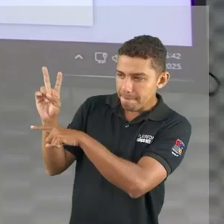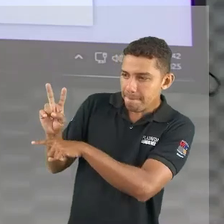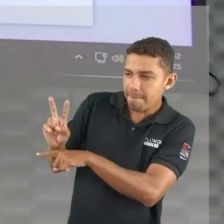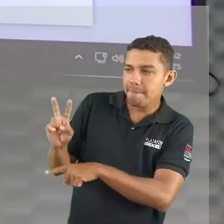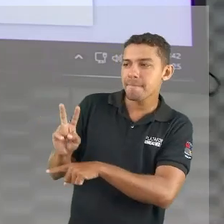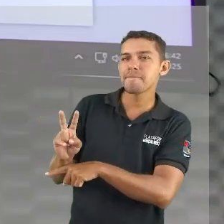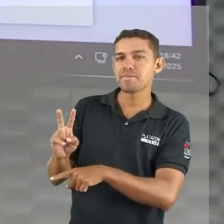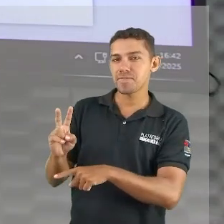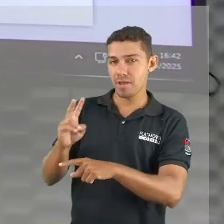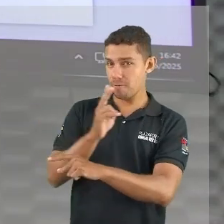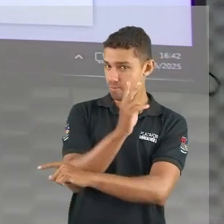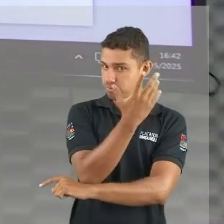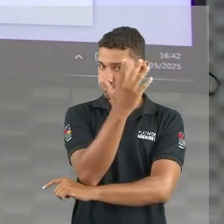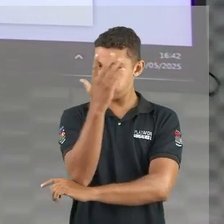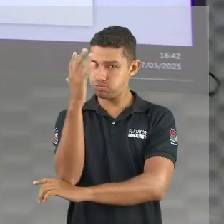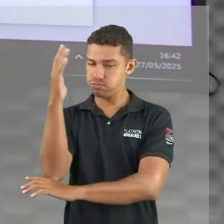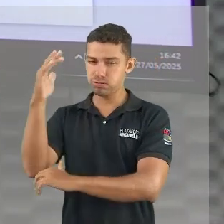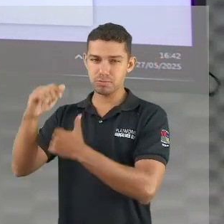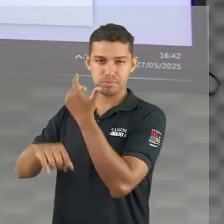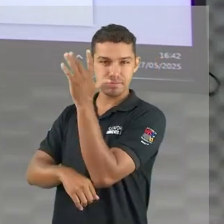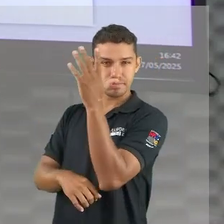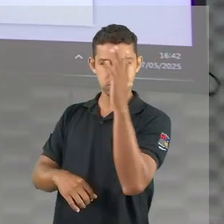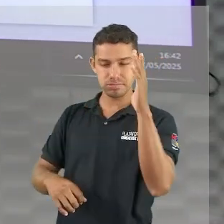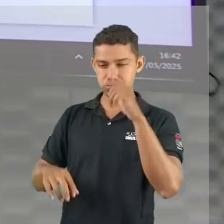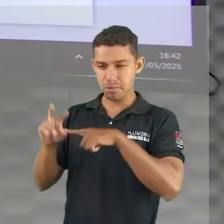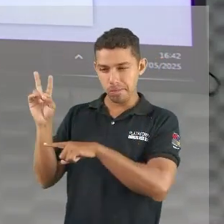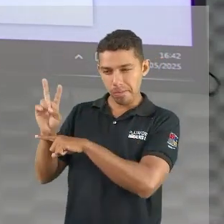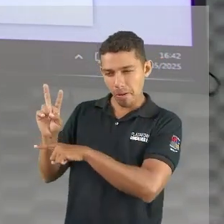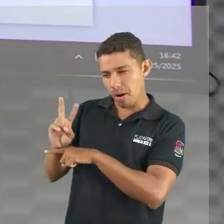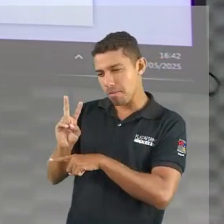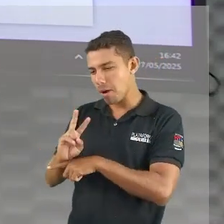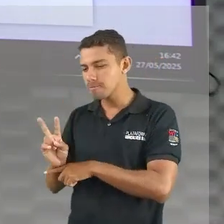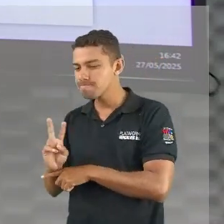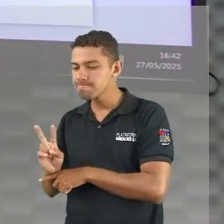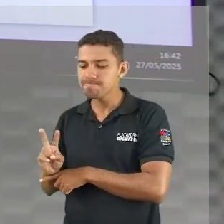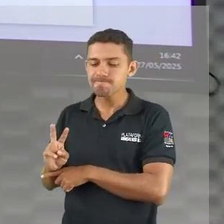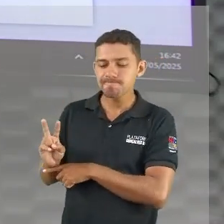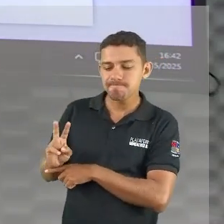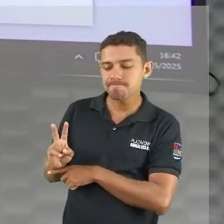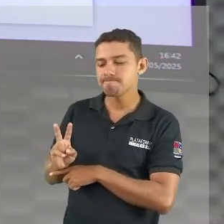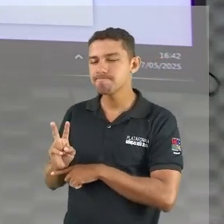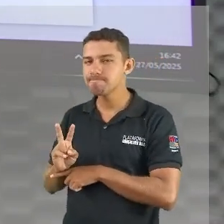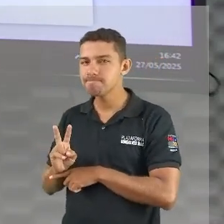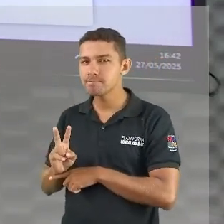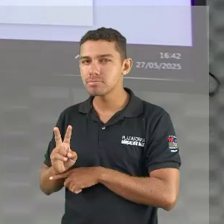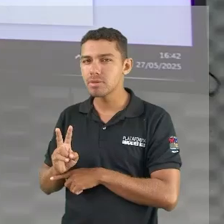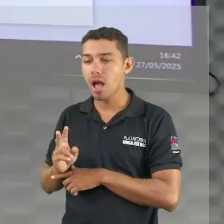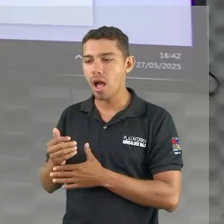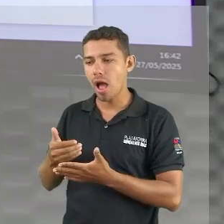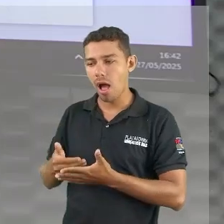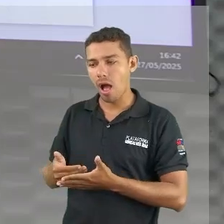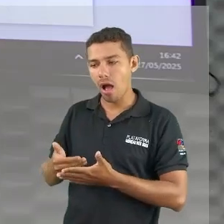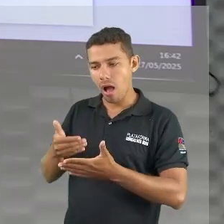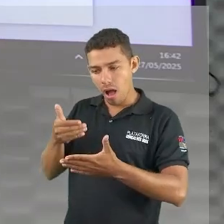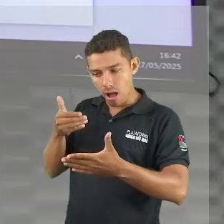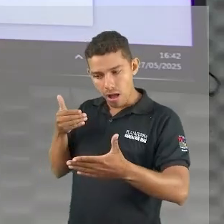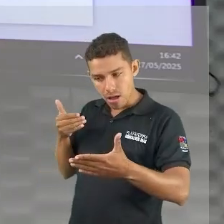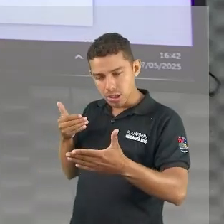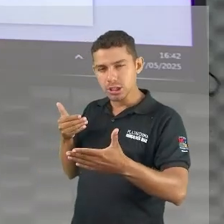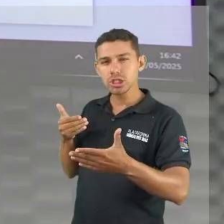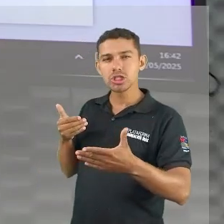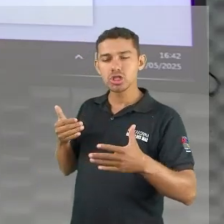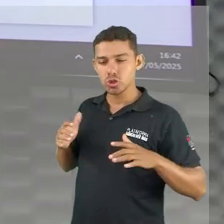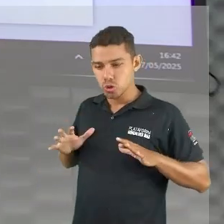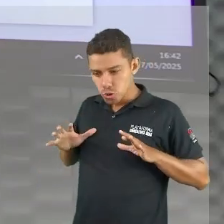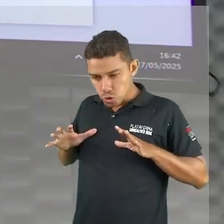né, dessa floresta, é compreender que essa floresta, antes de um processo de